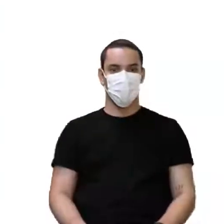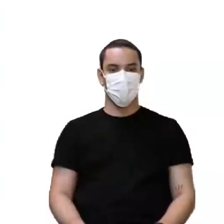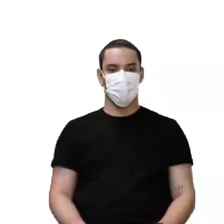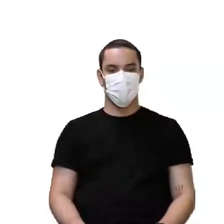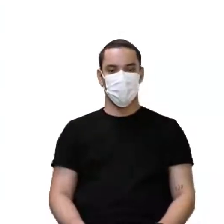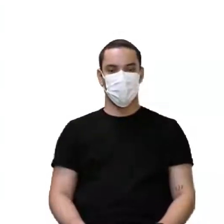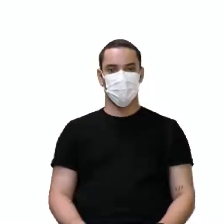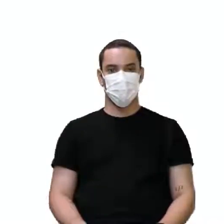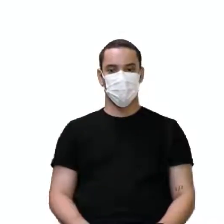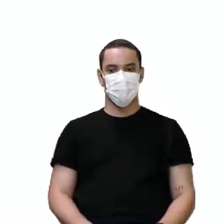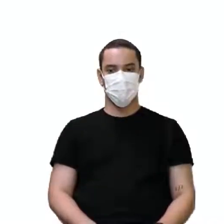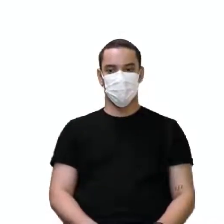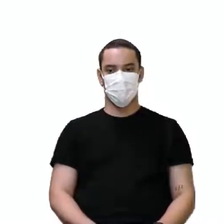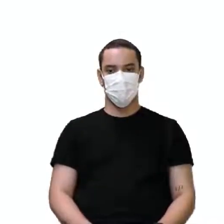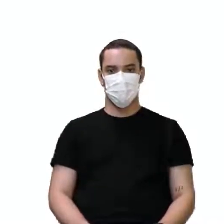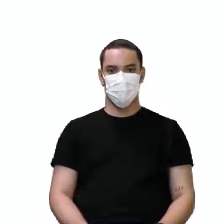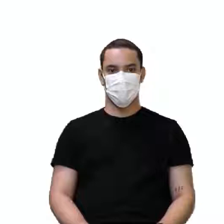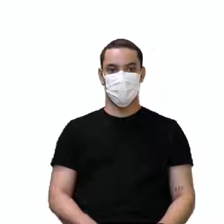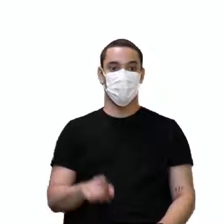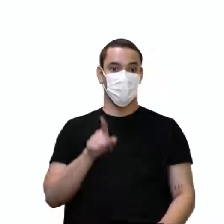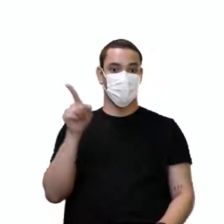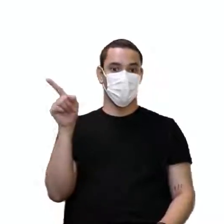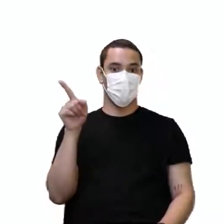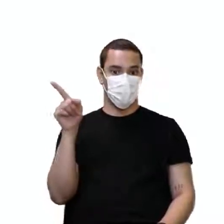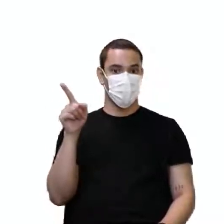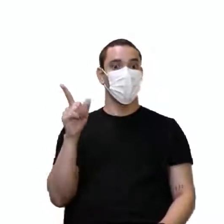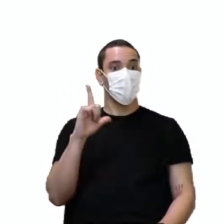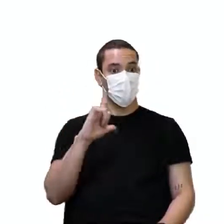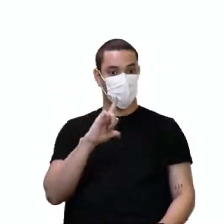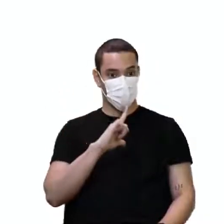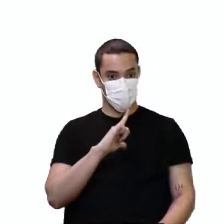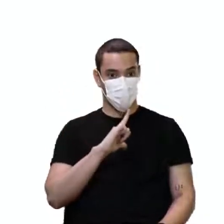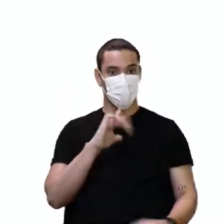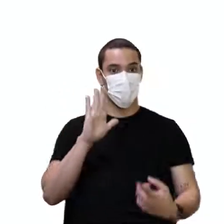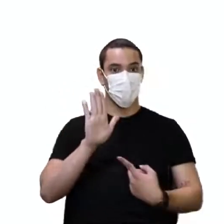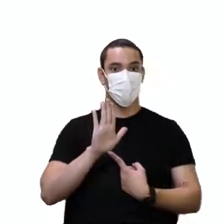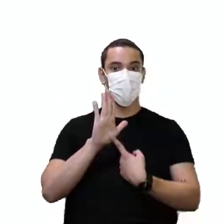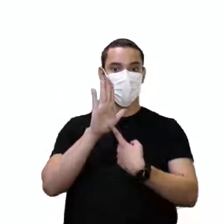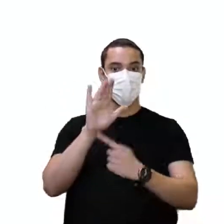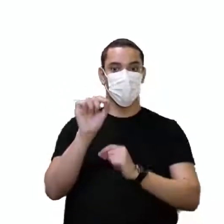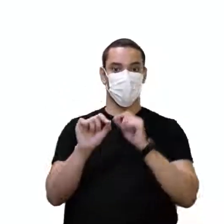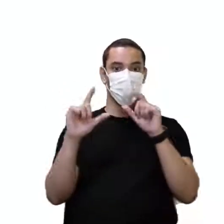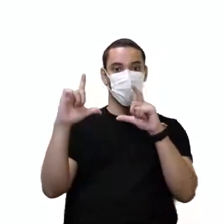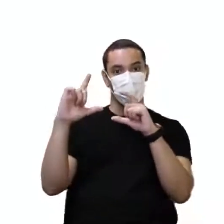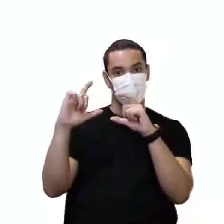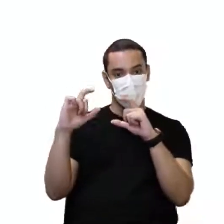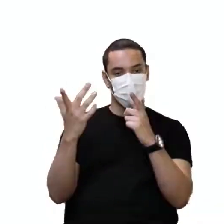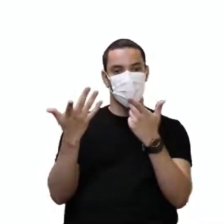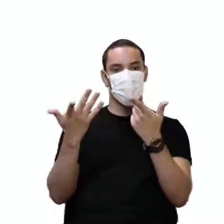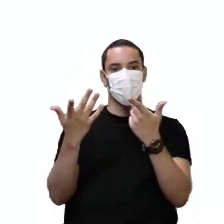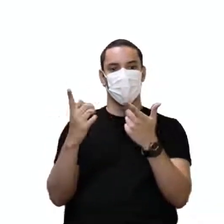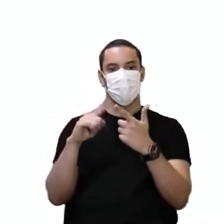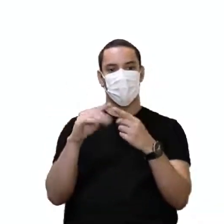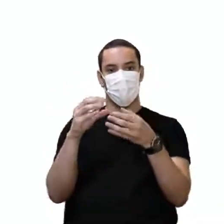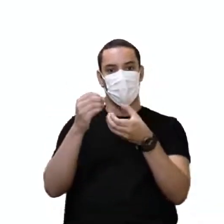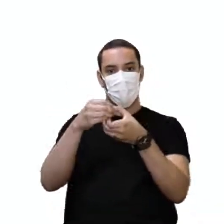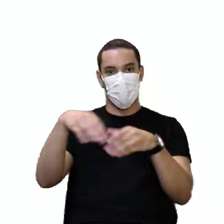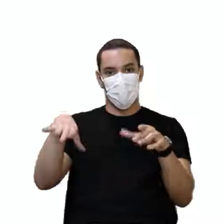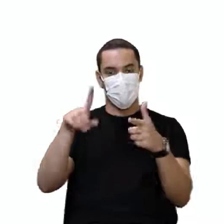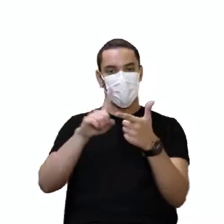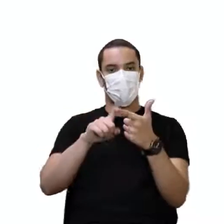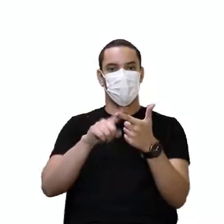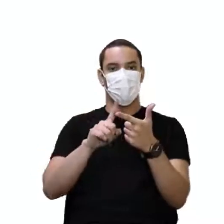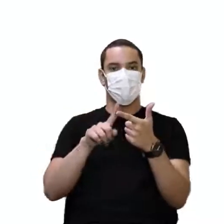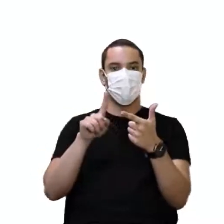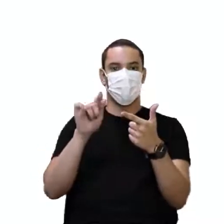Olha lá. Aí aqui a gente tem o desenvolvimento, então, deles, né? Mostrando a fotinha aí, o ovo, a larvinha. Aí a gente percebe